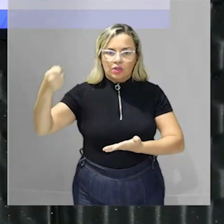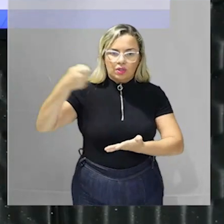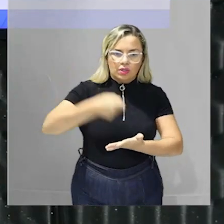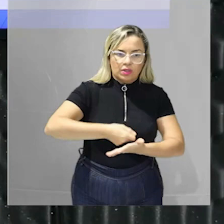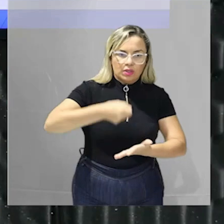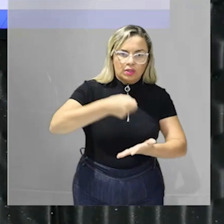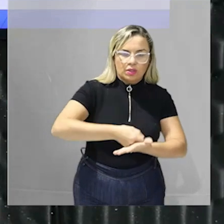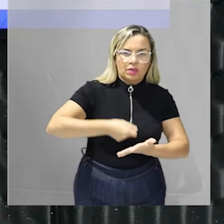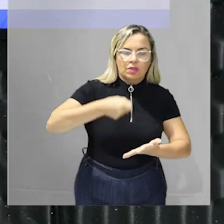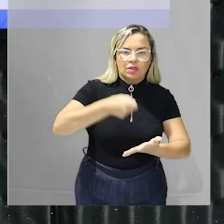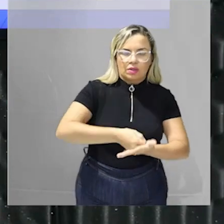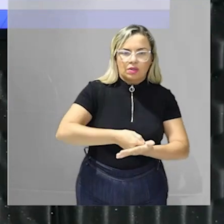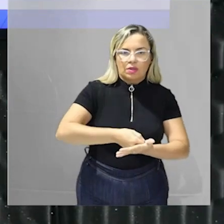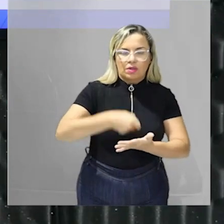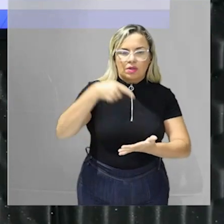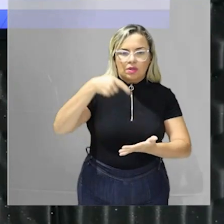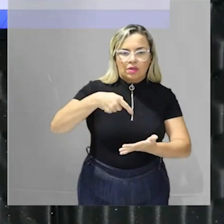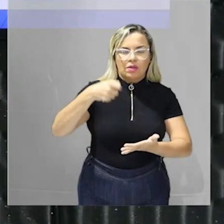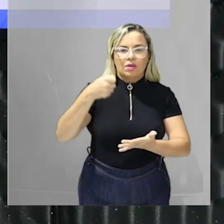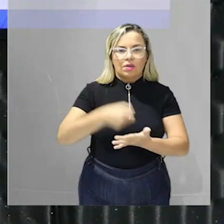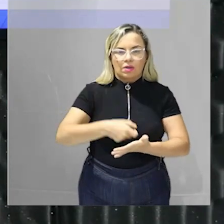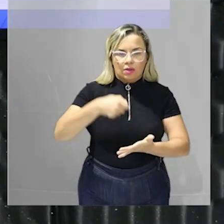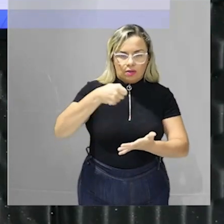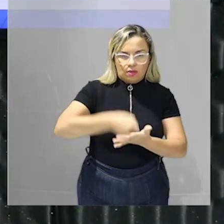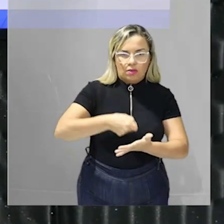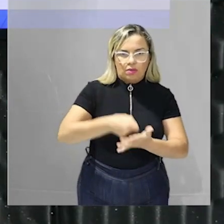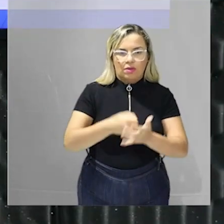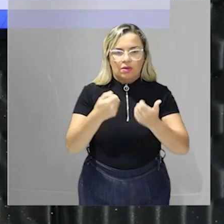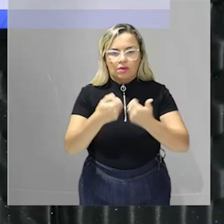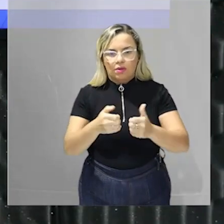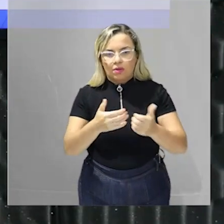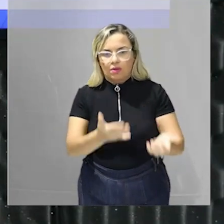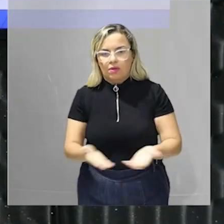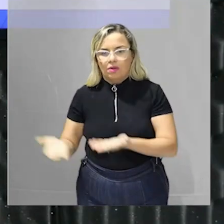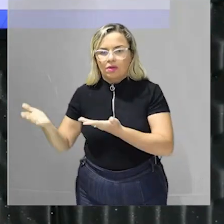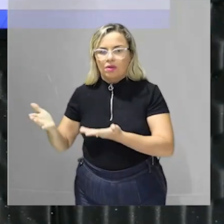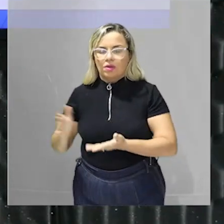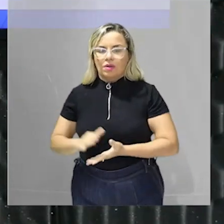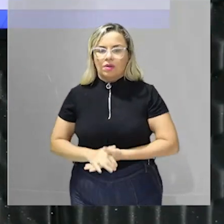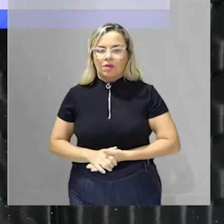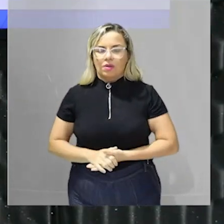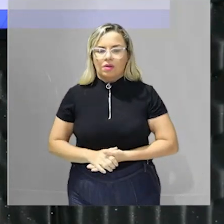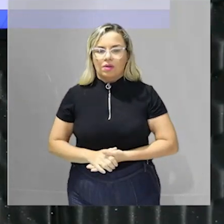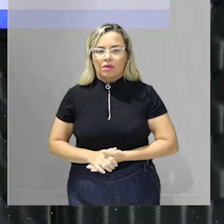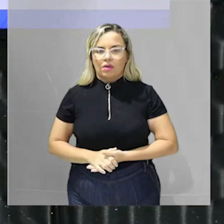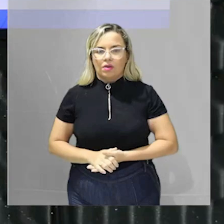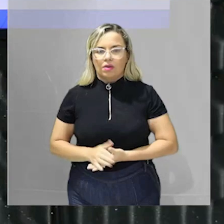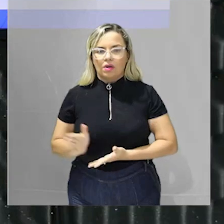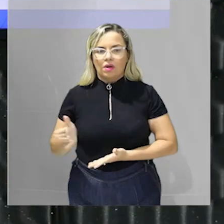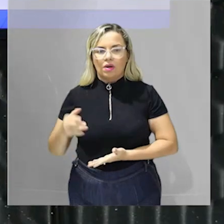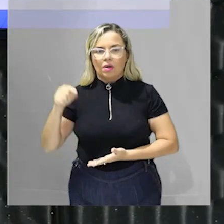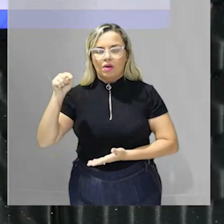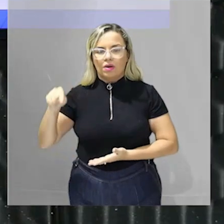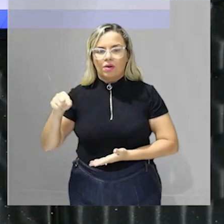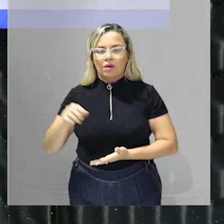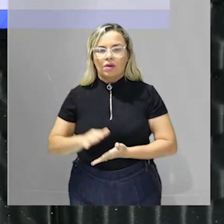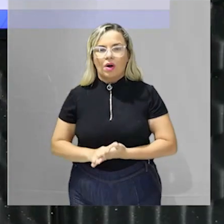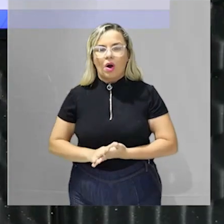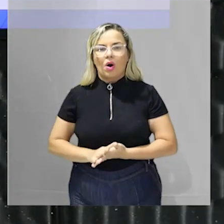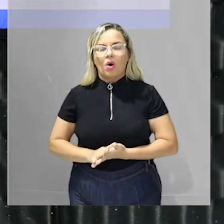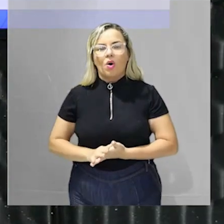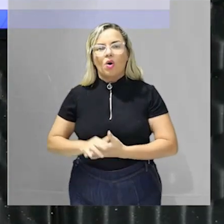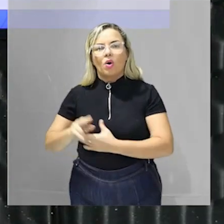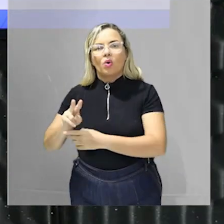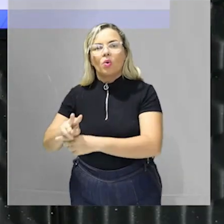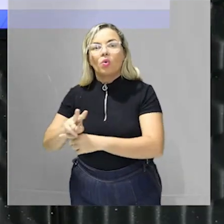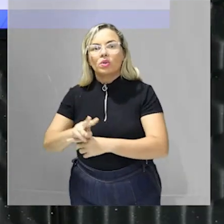vigilância, tá? Então, ele guarda, cobrador de ônibus, la guarda, tutela. Vocês sabem o que é tutela?